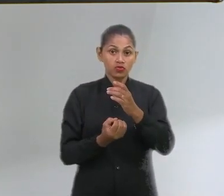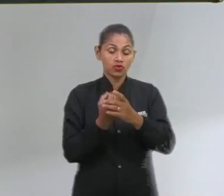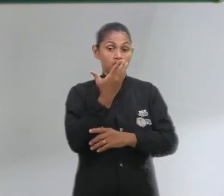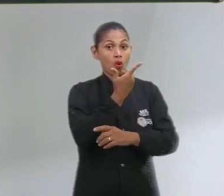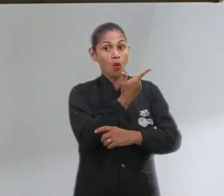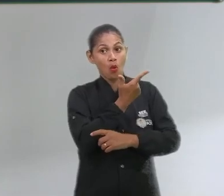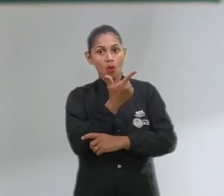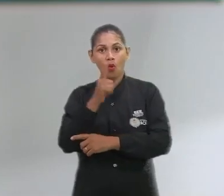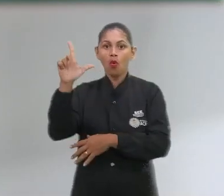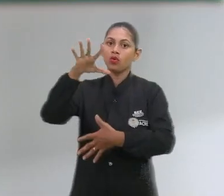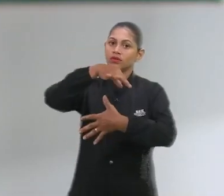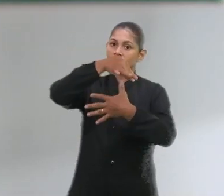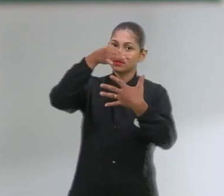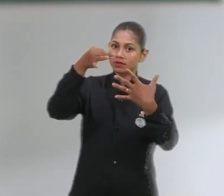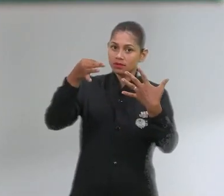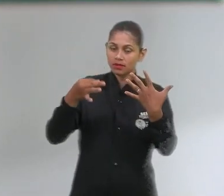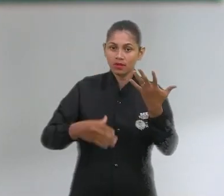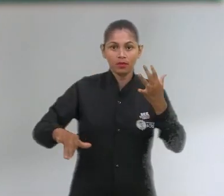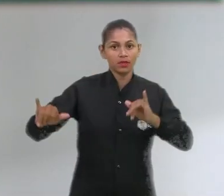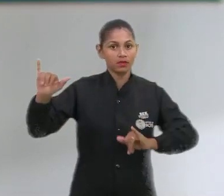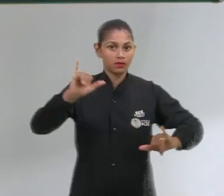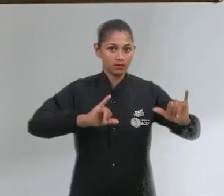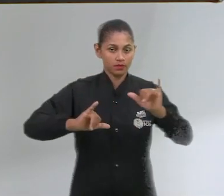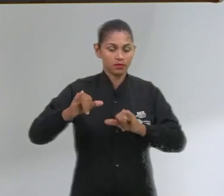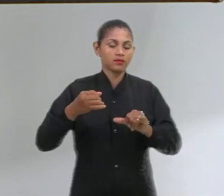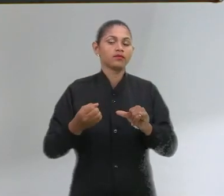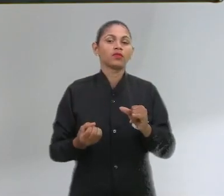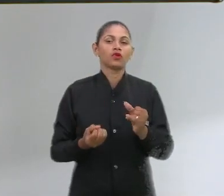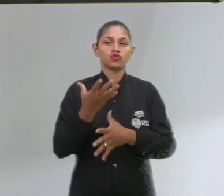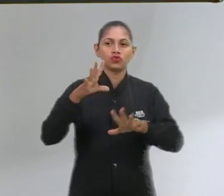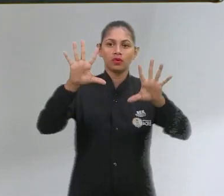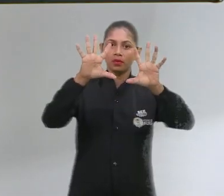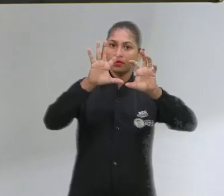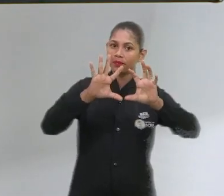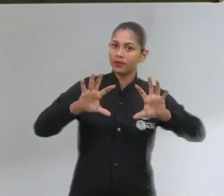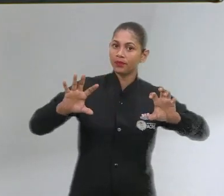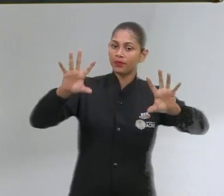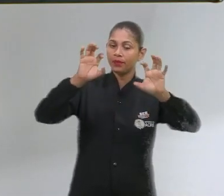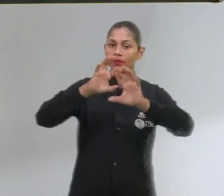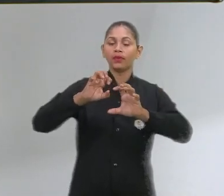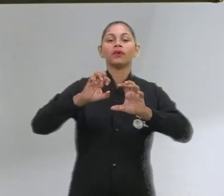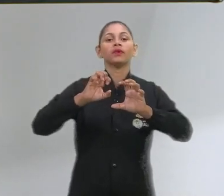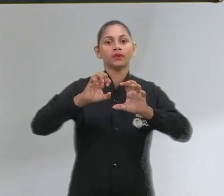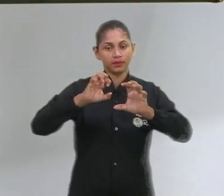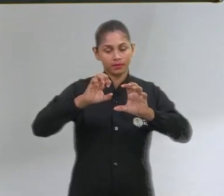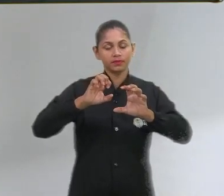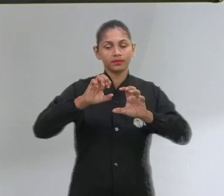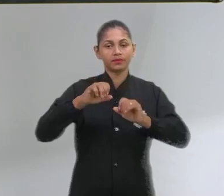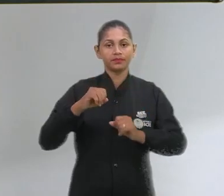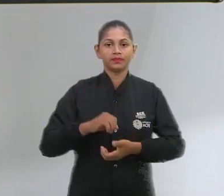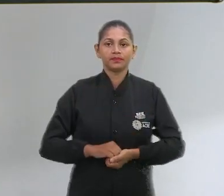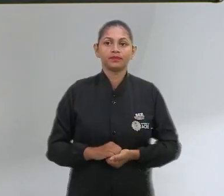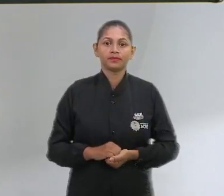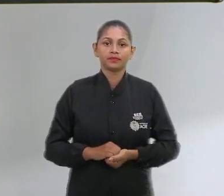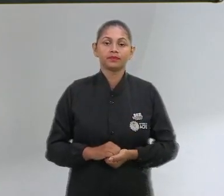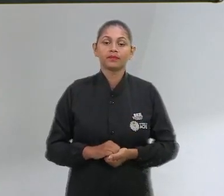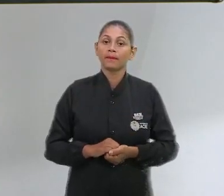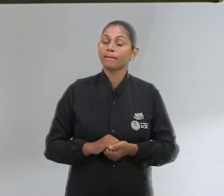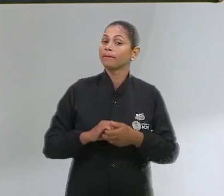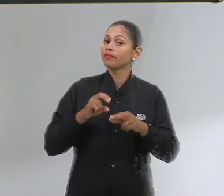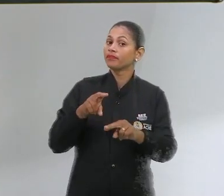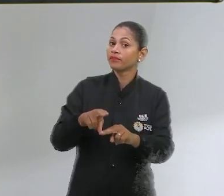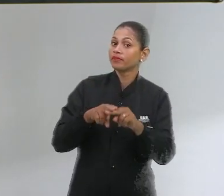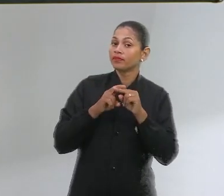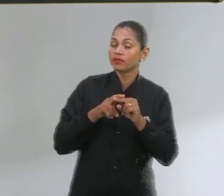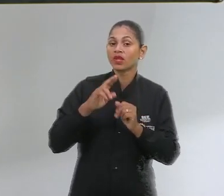Daí surgem, então, as nebulosas, surgem os planetas, surgem o nosso universo. E para isso, nós temos